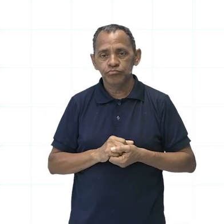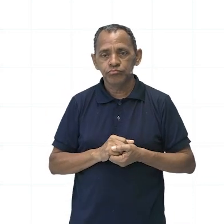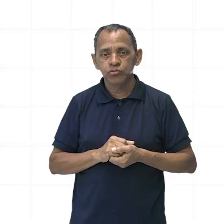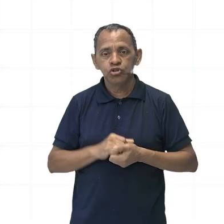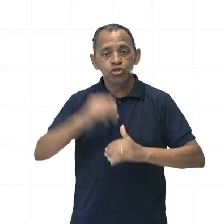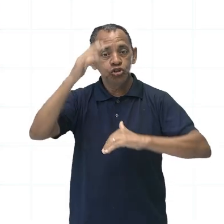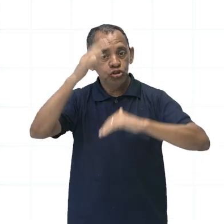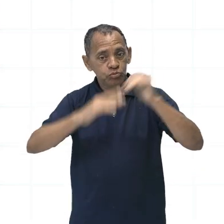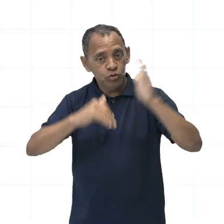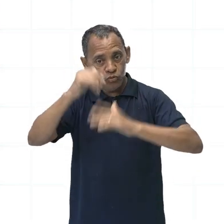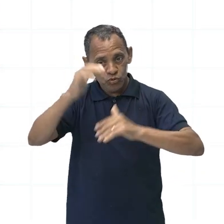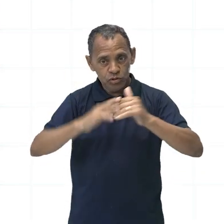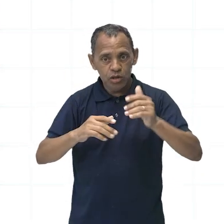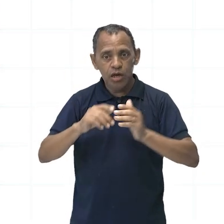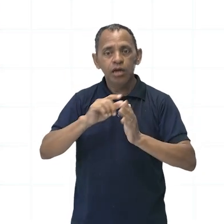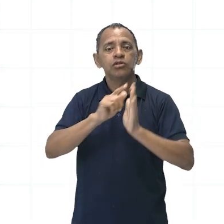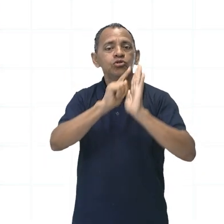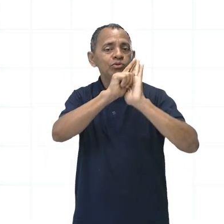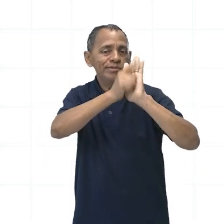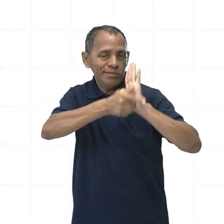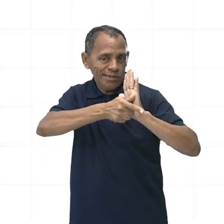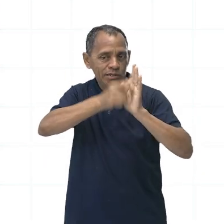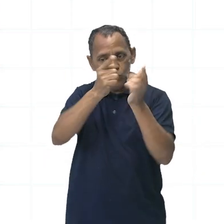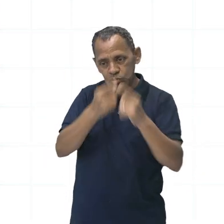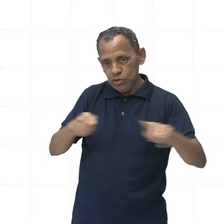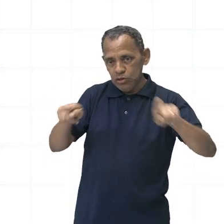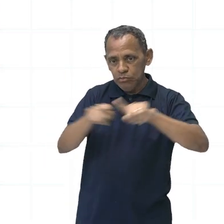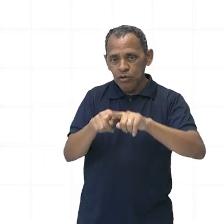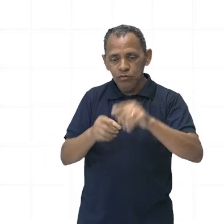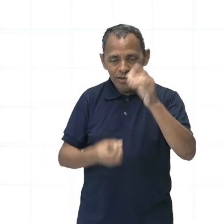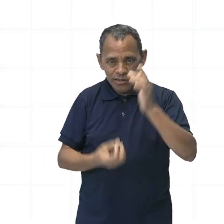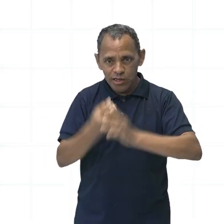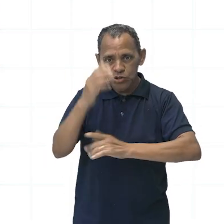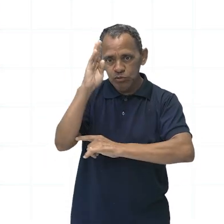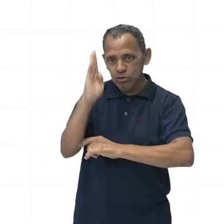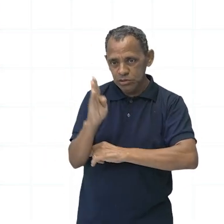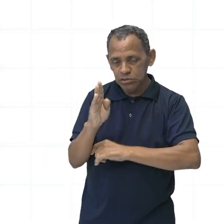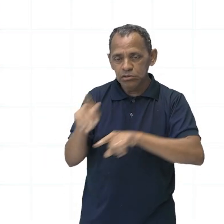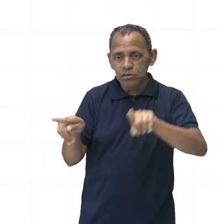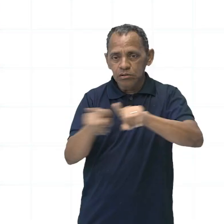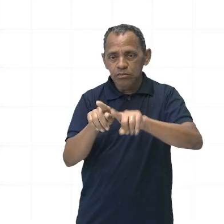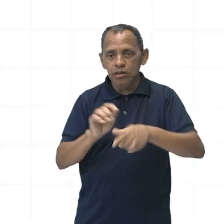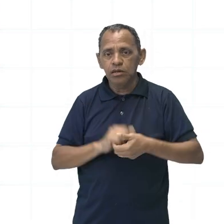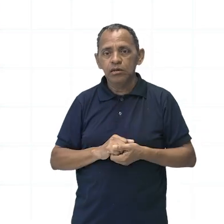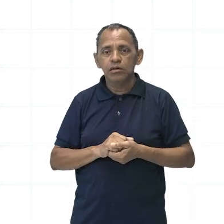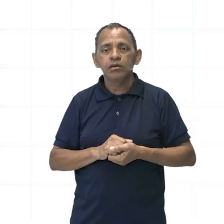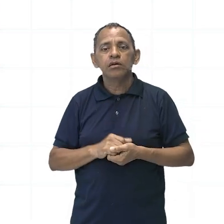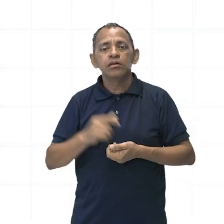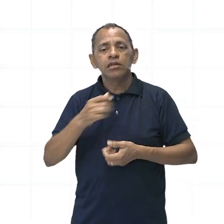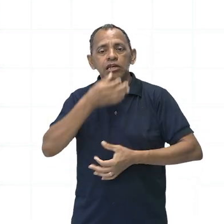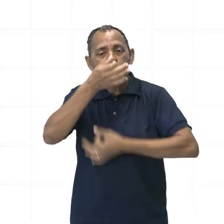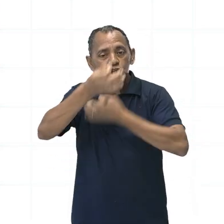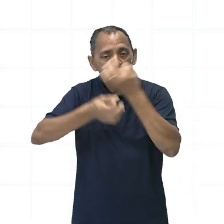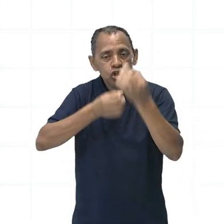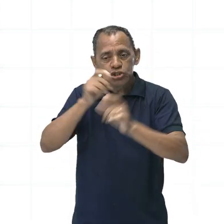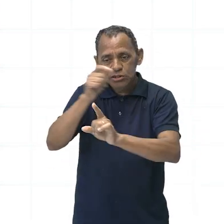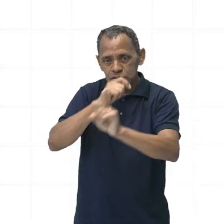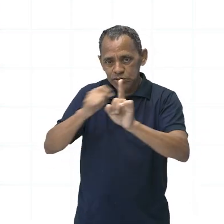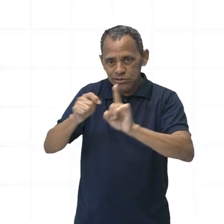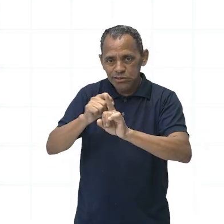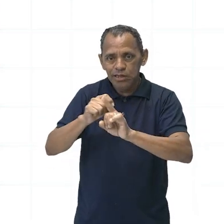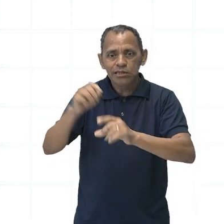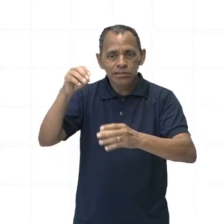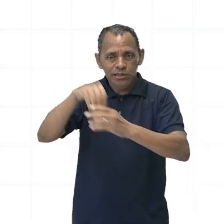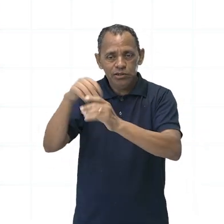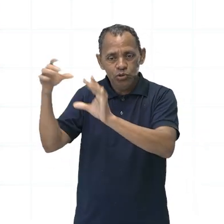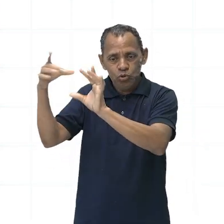desse gênero musical que surgiu aqui no Brasil e que faz muitas críticas sociais do